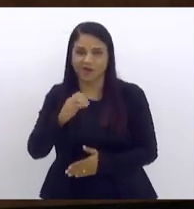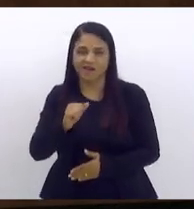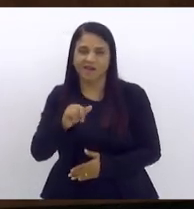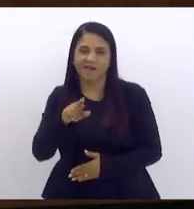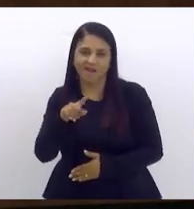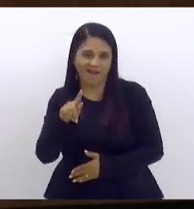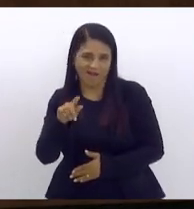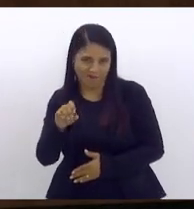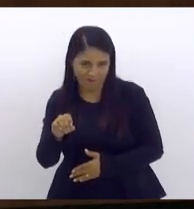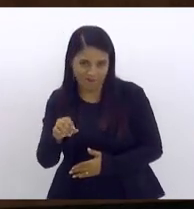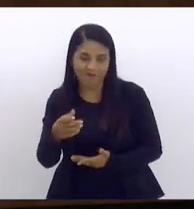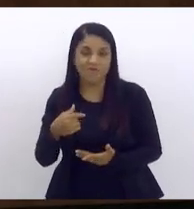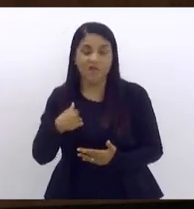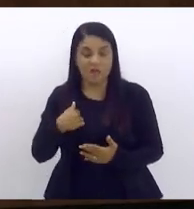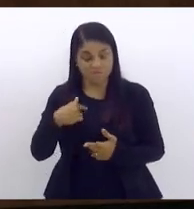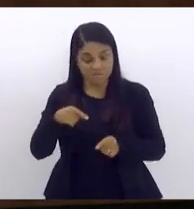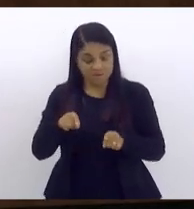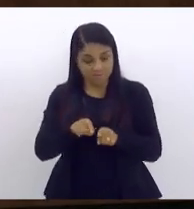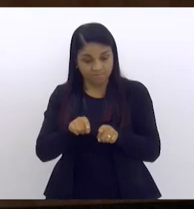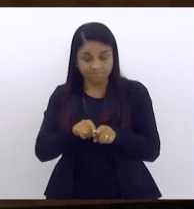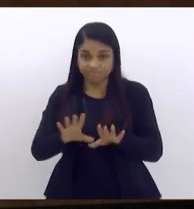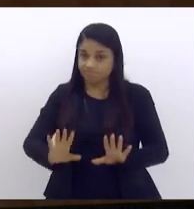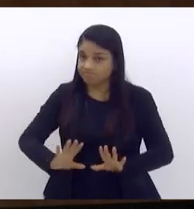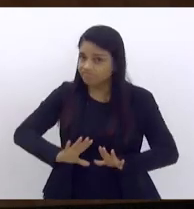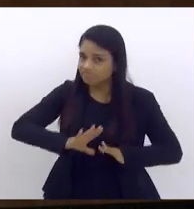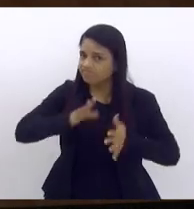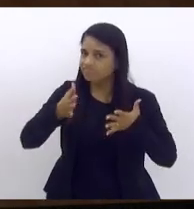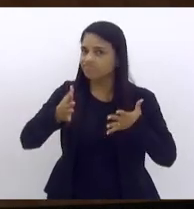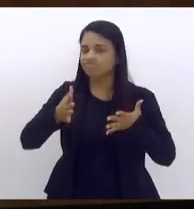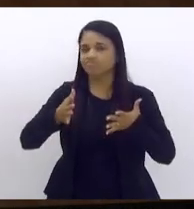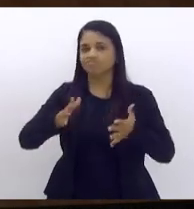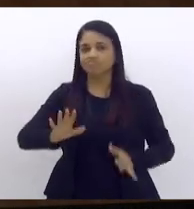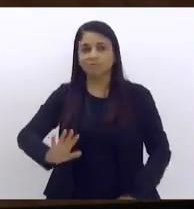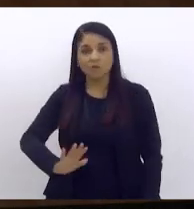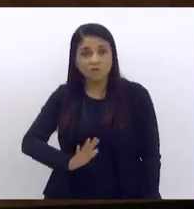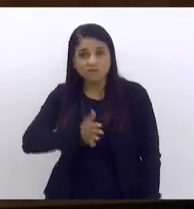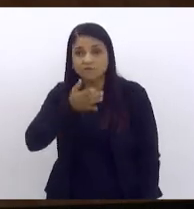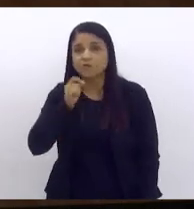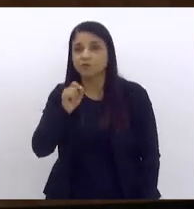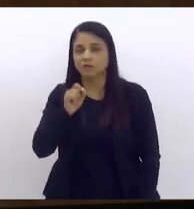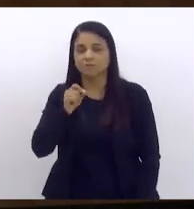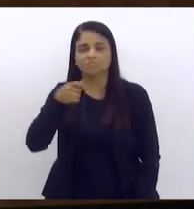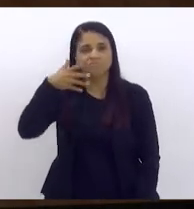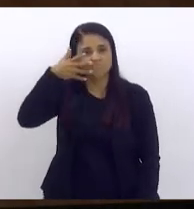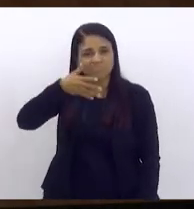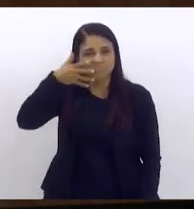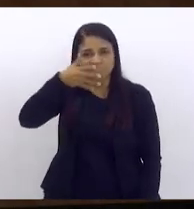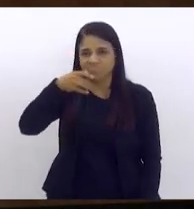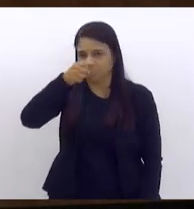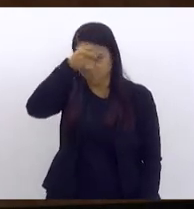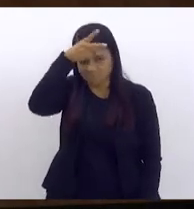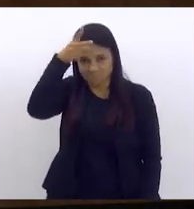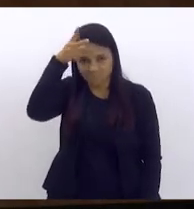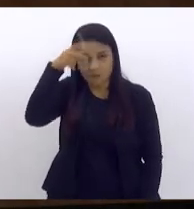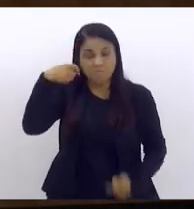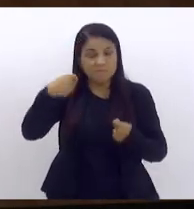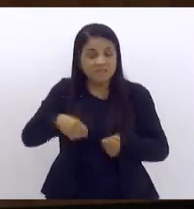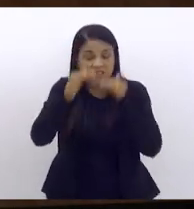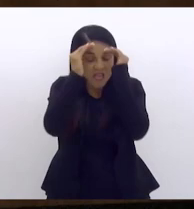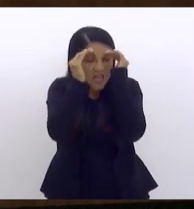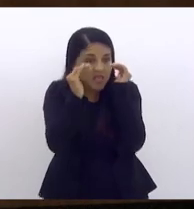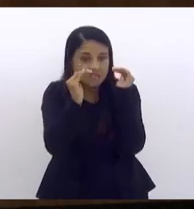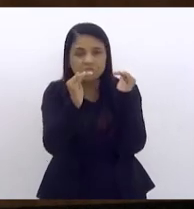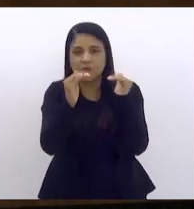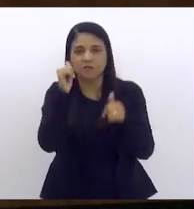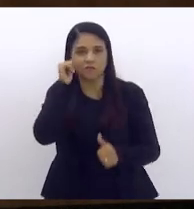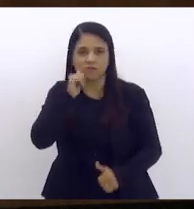minha indignação com a fala do prefeito. Nós temos que ter o respeito máximo a todas as mulheres. Eu